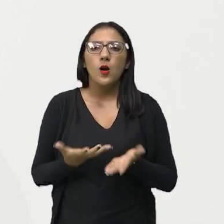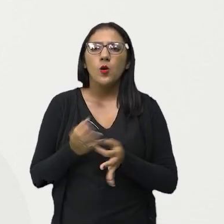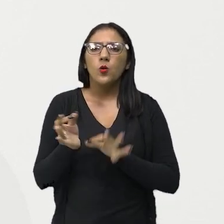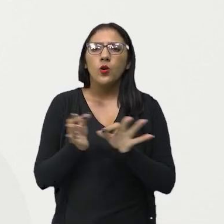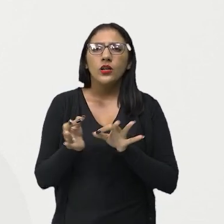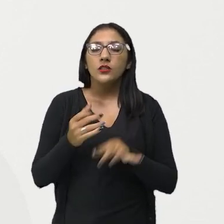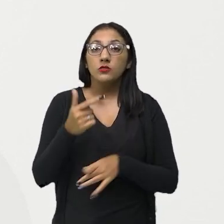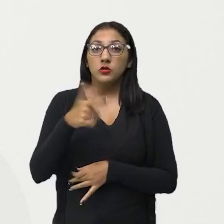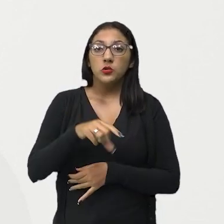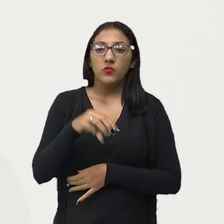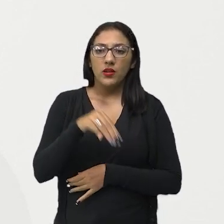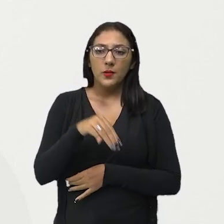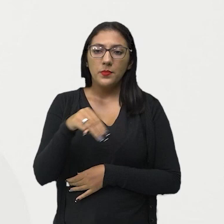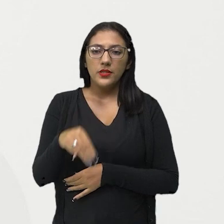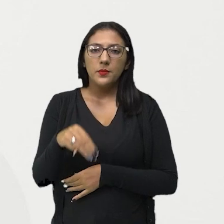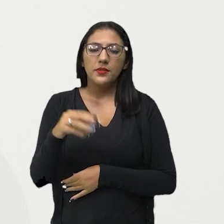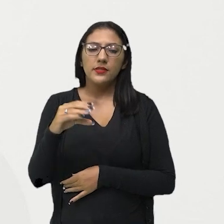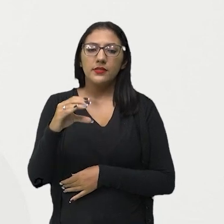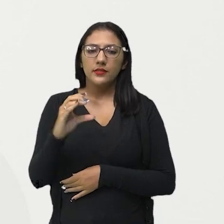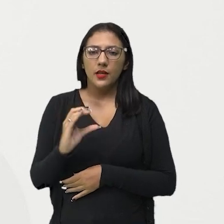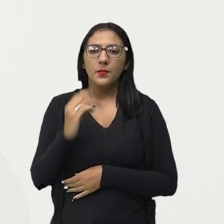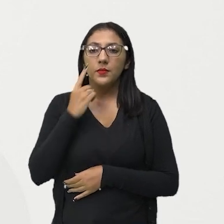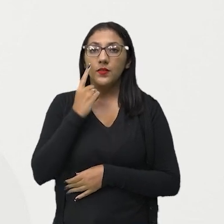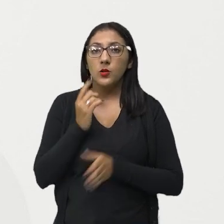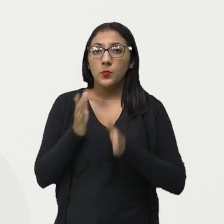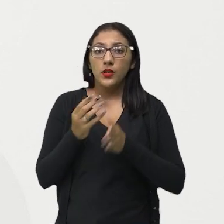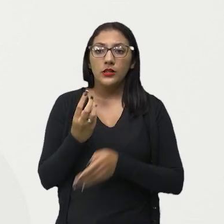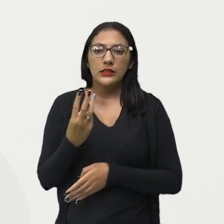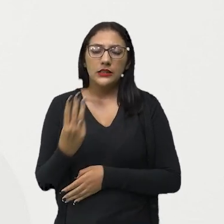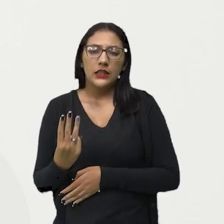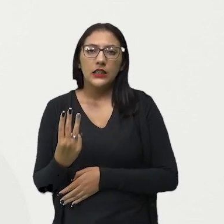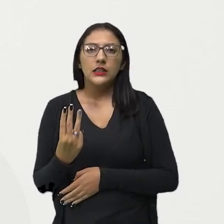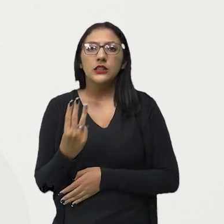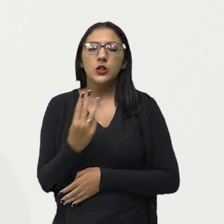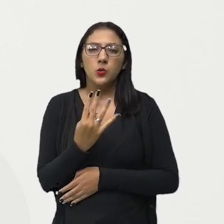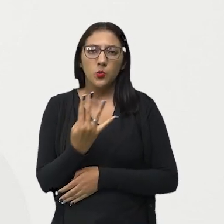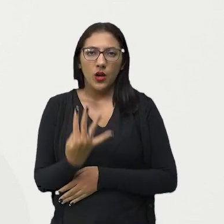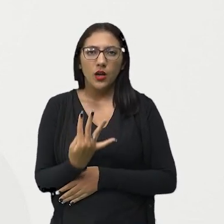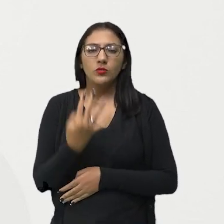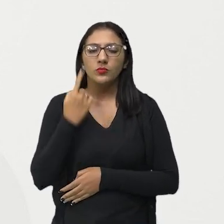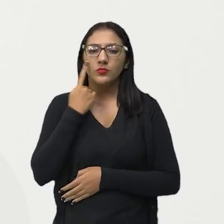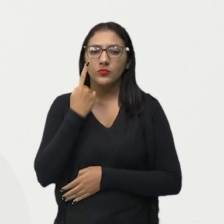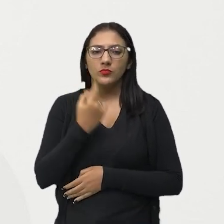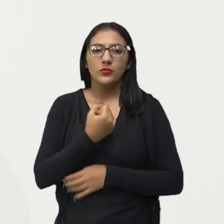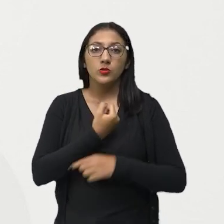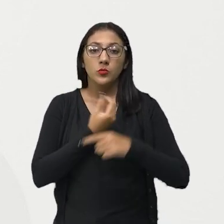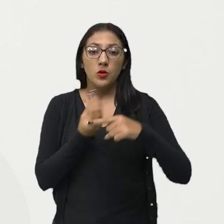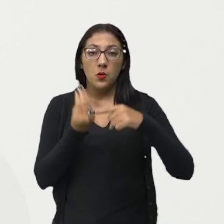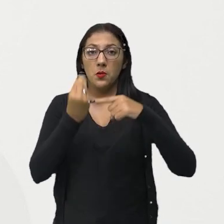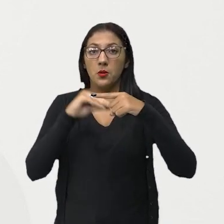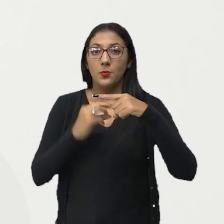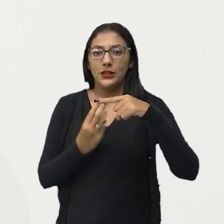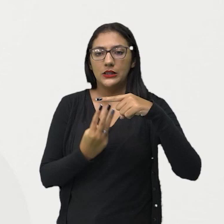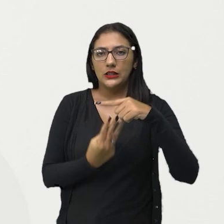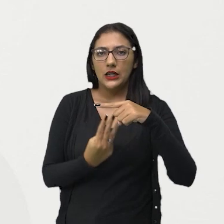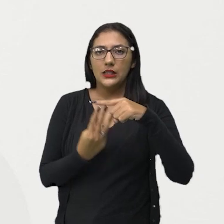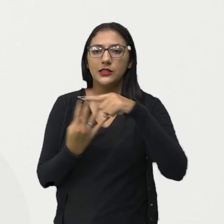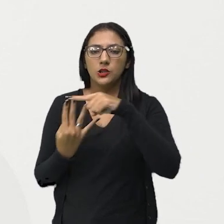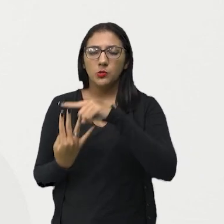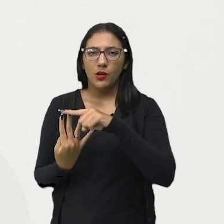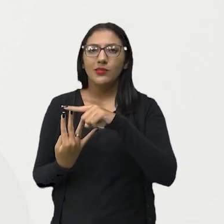a gente vai obter do 3 e do 4, que são os nossos denominadores, ó. 3 e